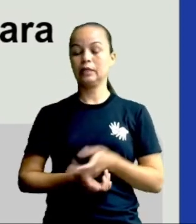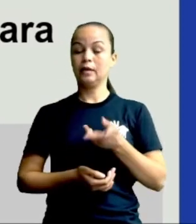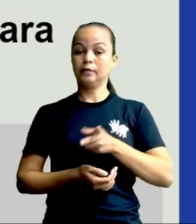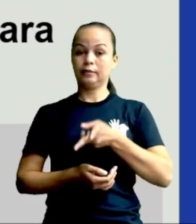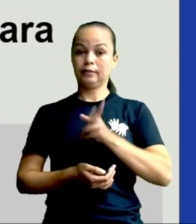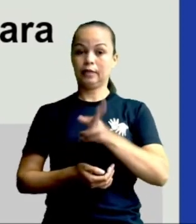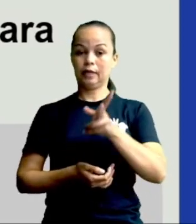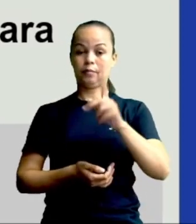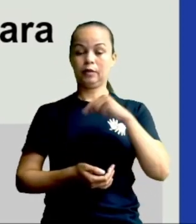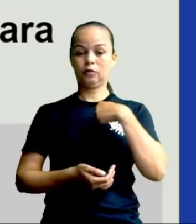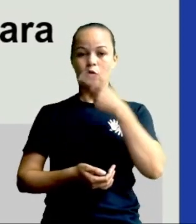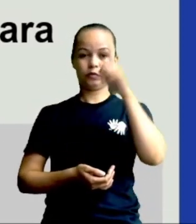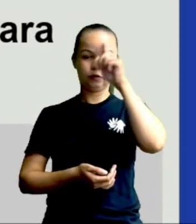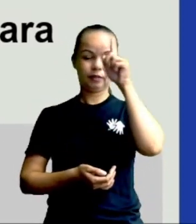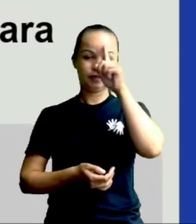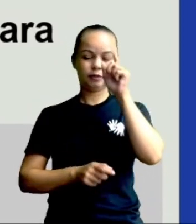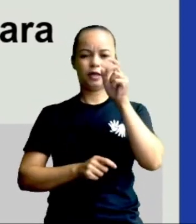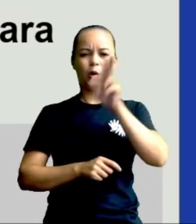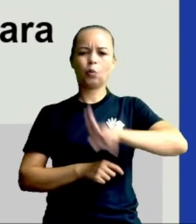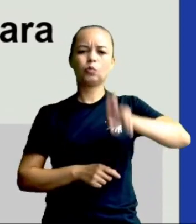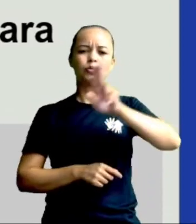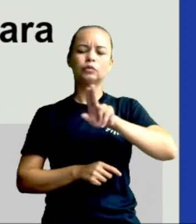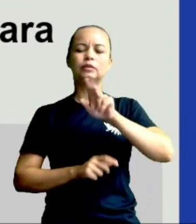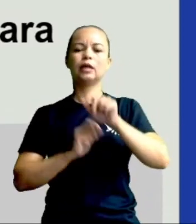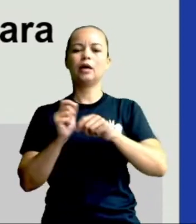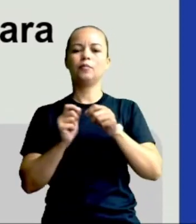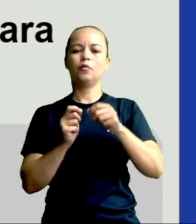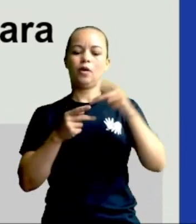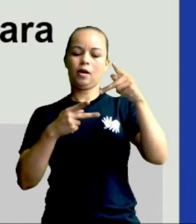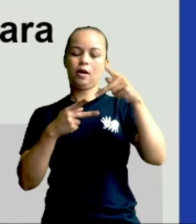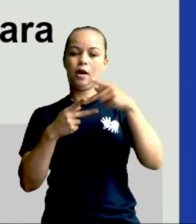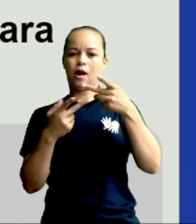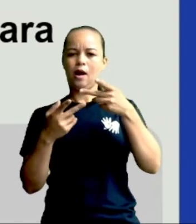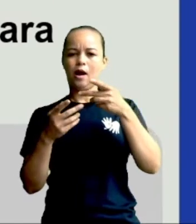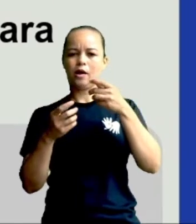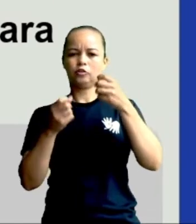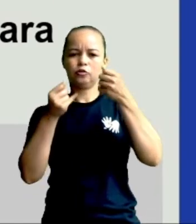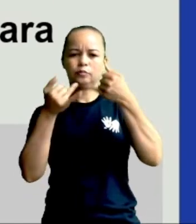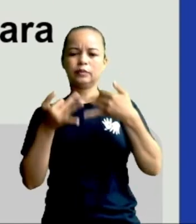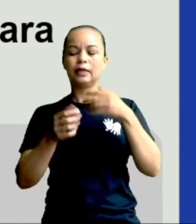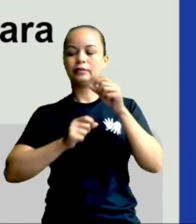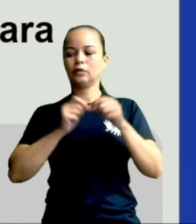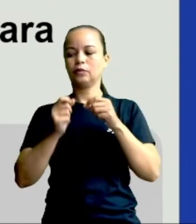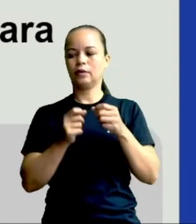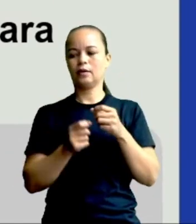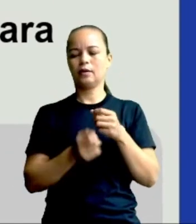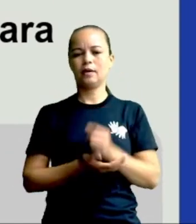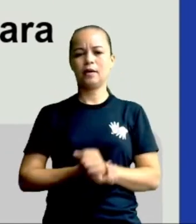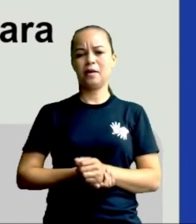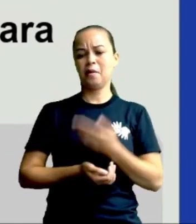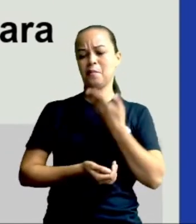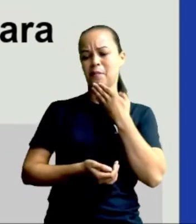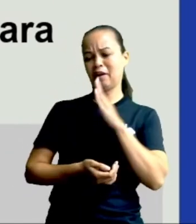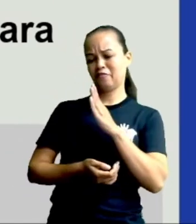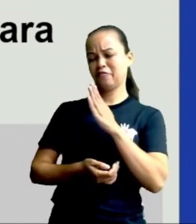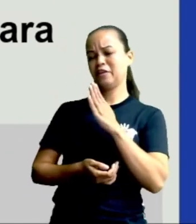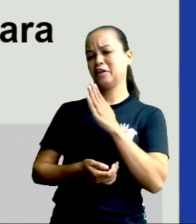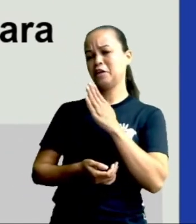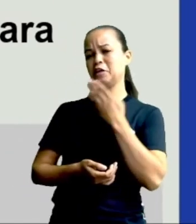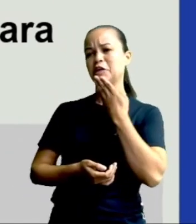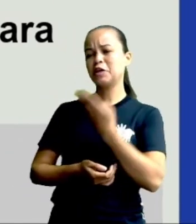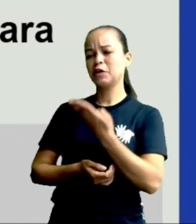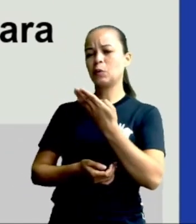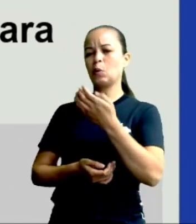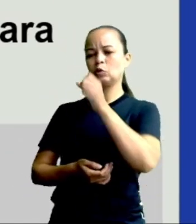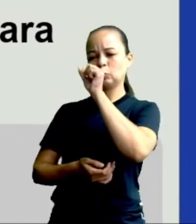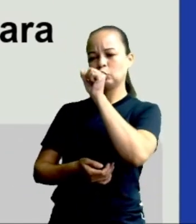geralmente no dia a dia nós utilizamos a seguinte expressão prefiro chocolate do que pizza